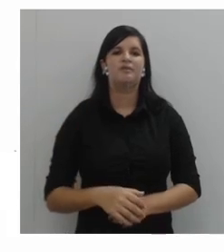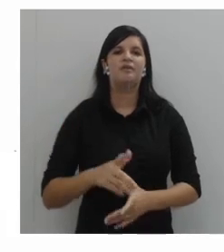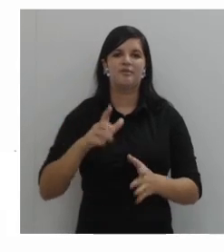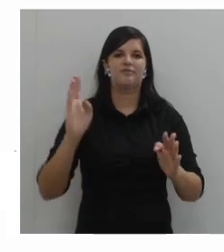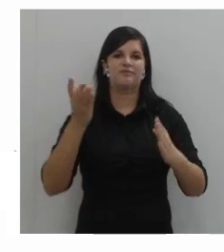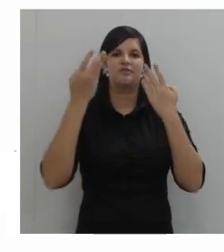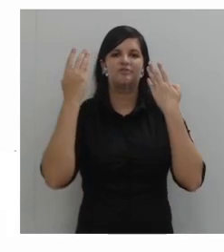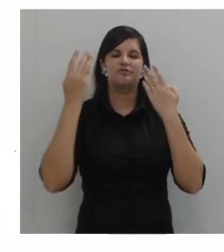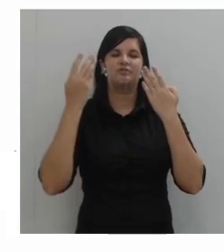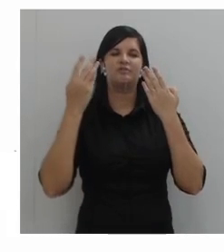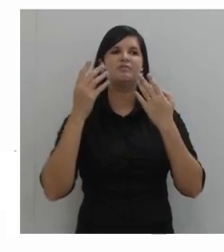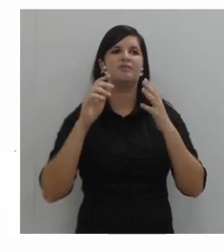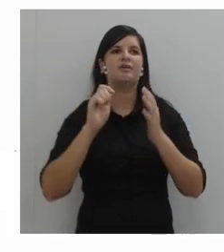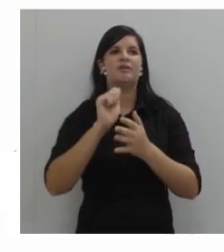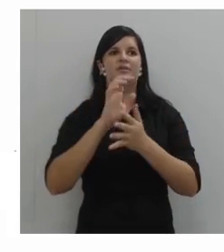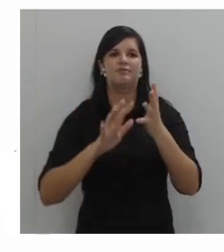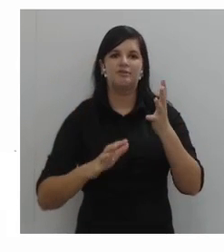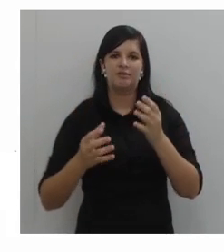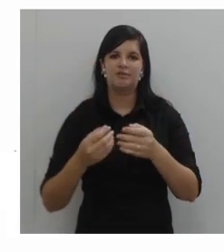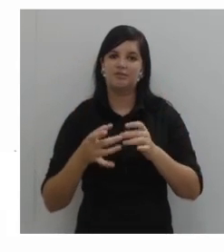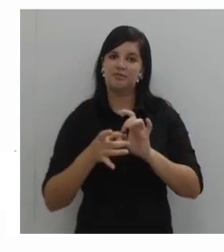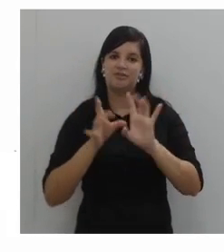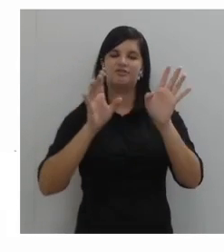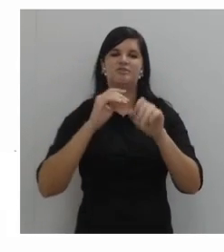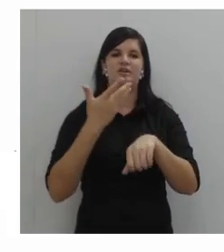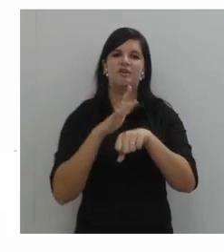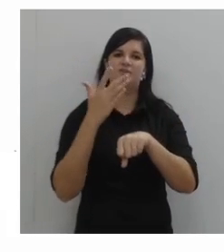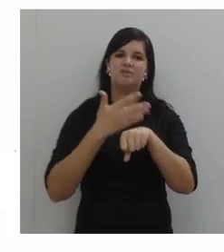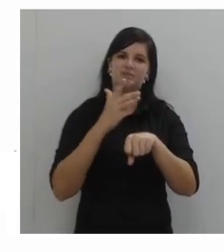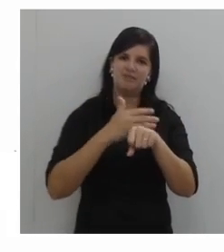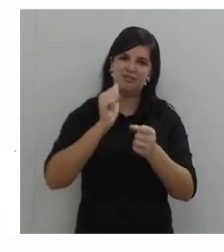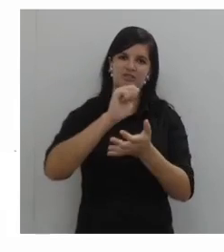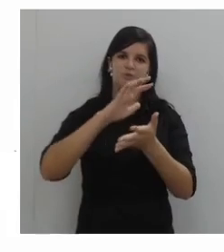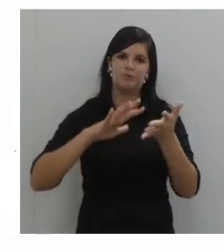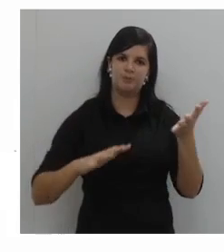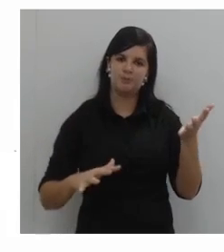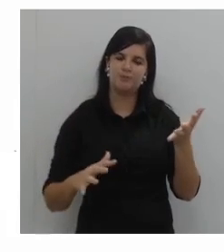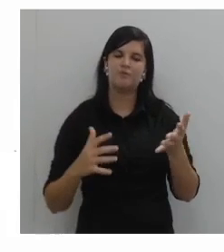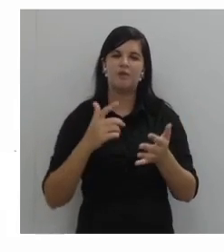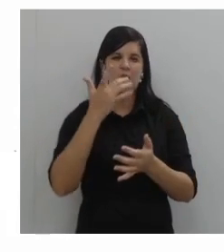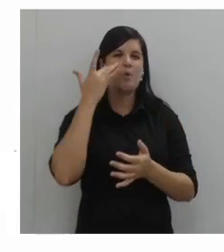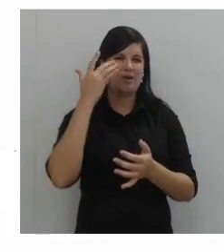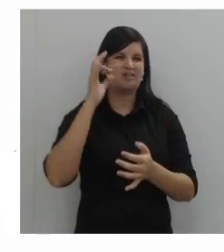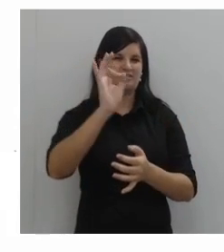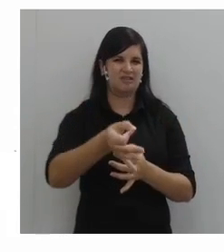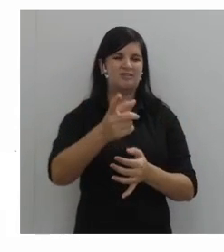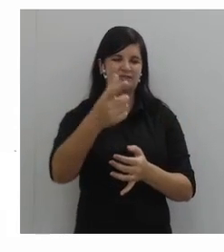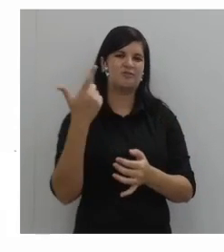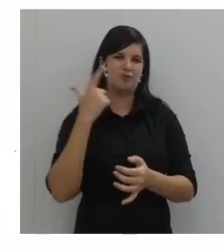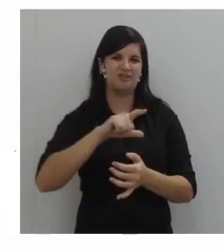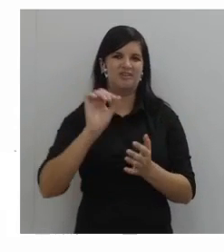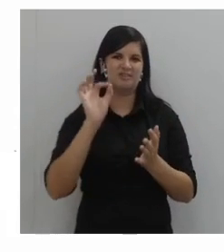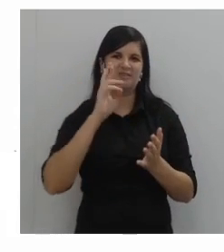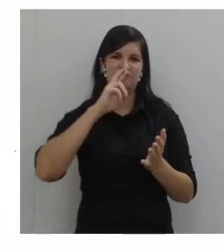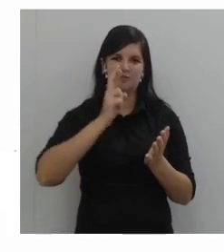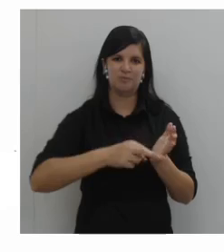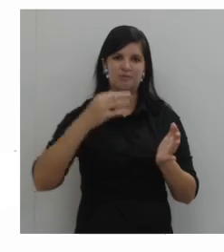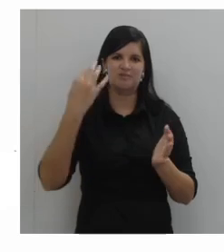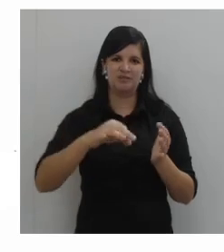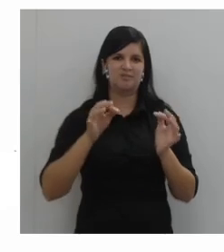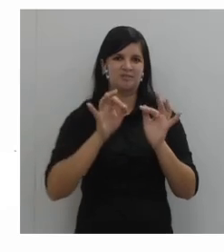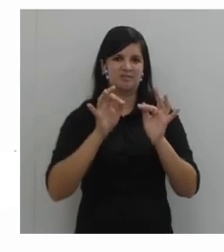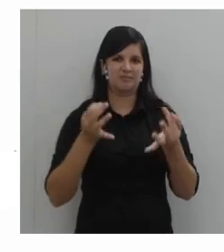questão fica como um exercício para vocês, né? E eu sei que vocês vão acertar, que ela é muito simples e muito legal de ser